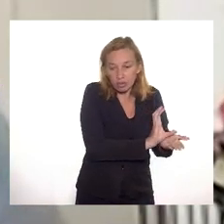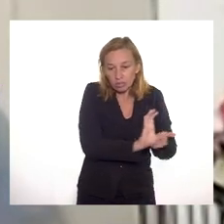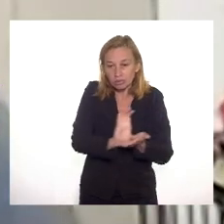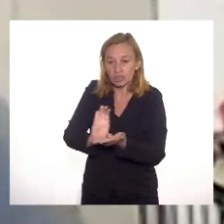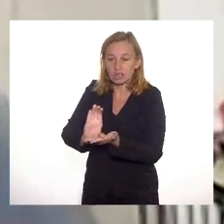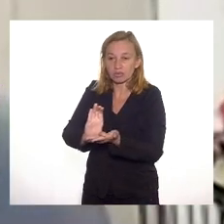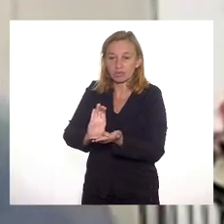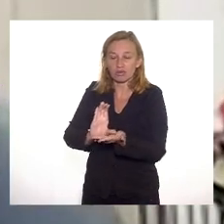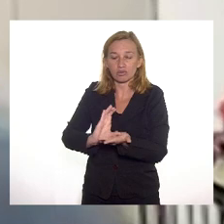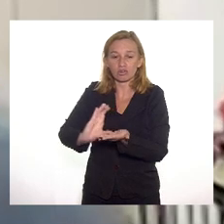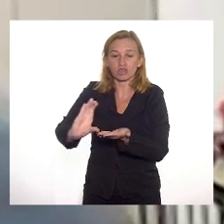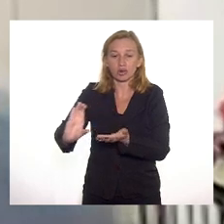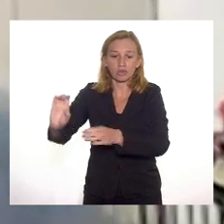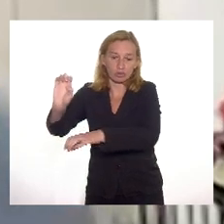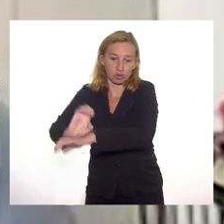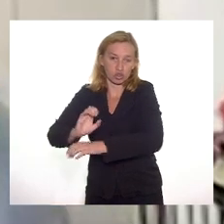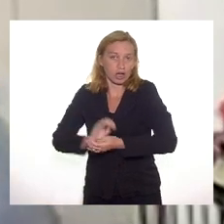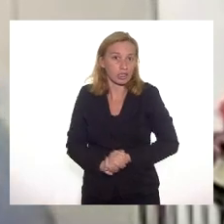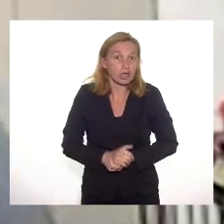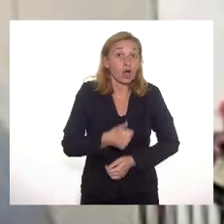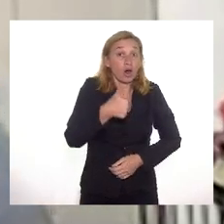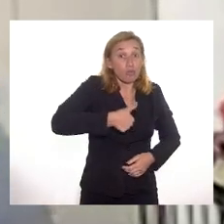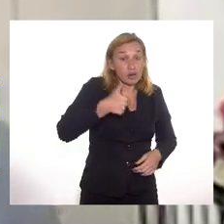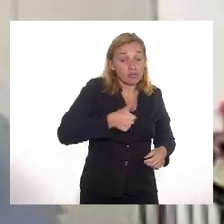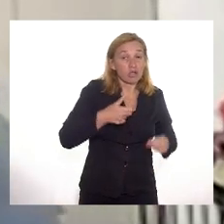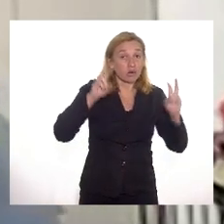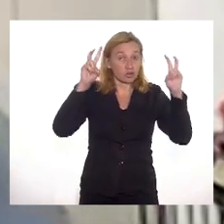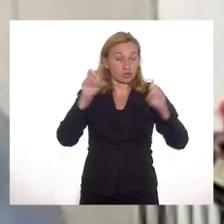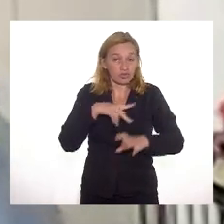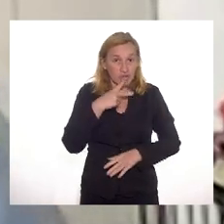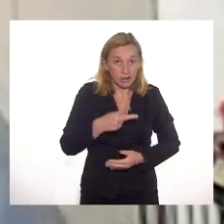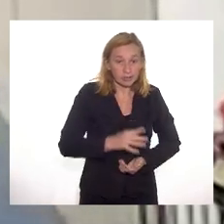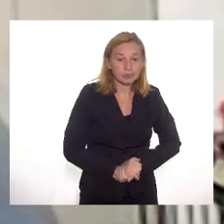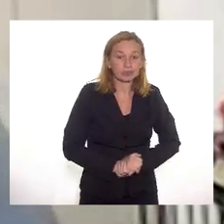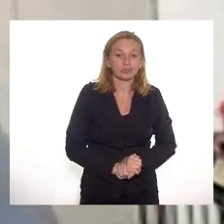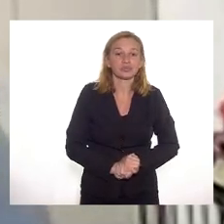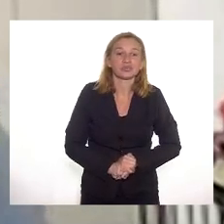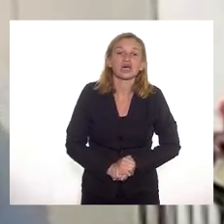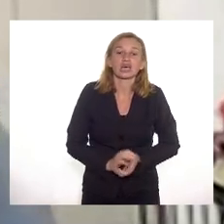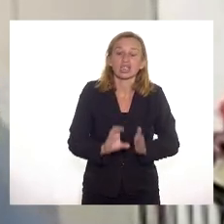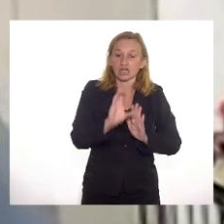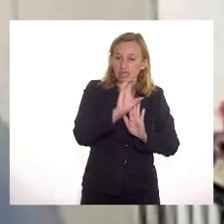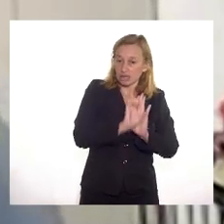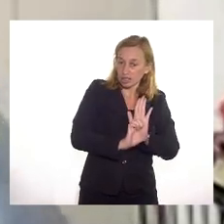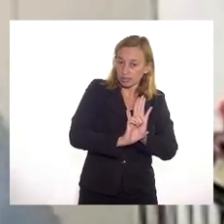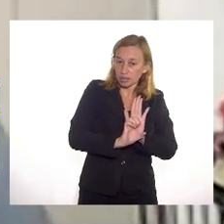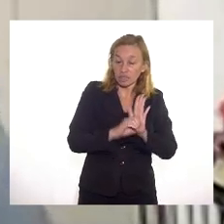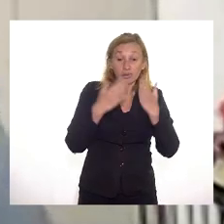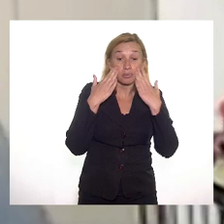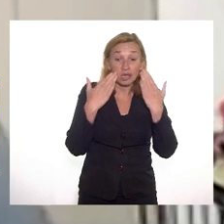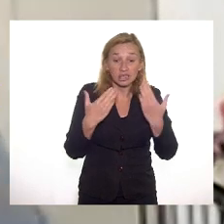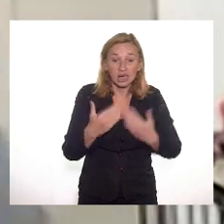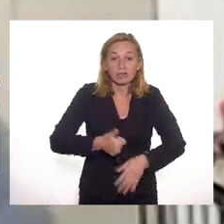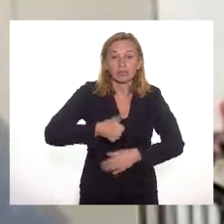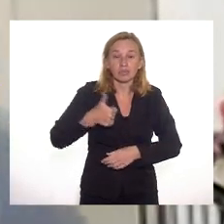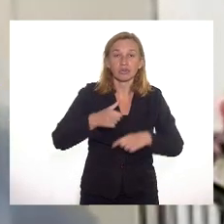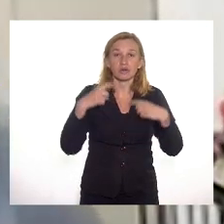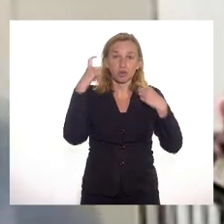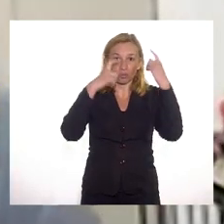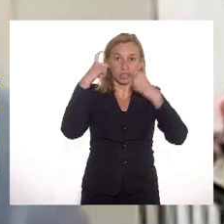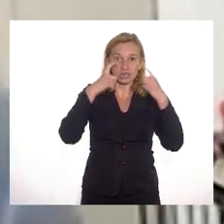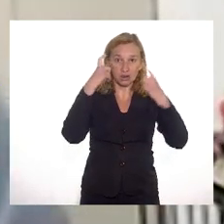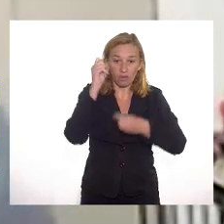Estado. Esse é o primeiro ponto a destacar. Então, quando essa emenda constitucional foi apresentada, nossa primeira preocupação